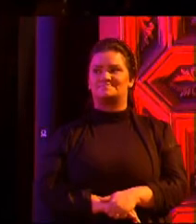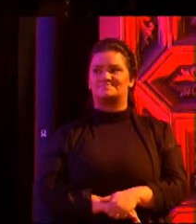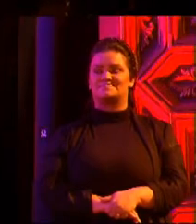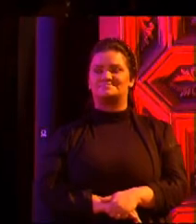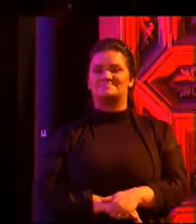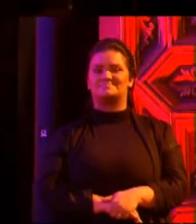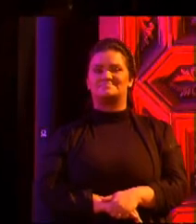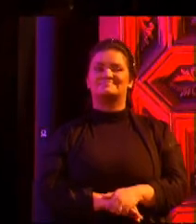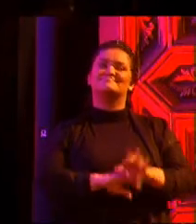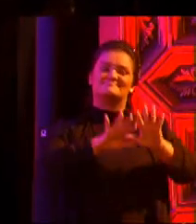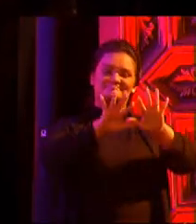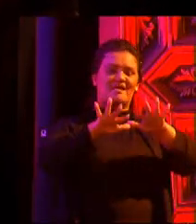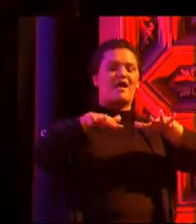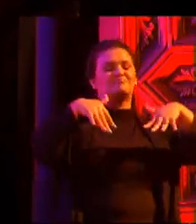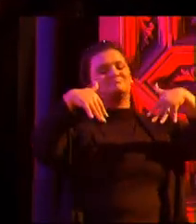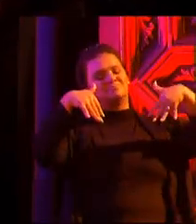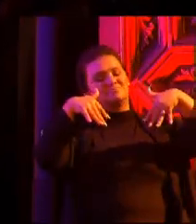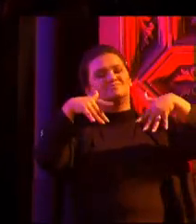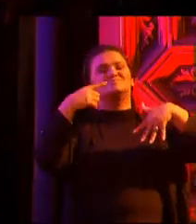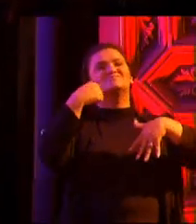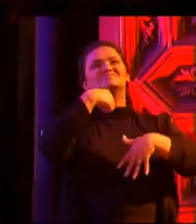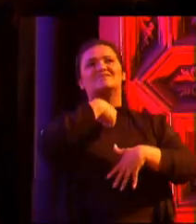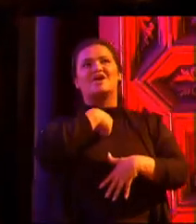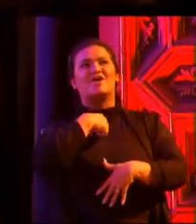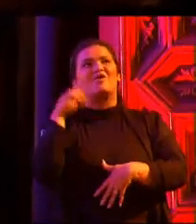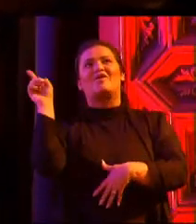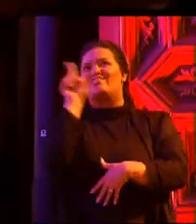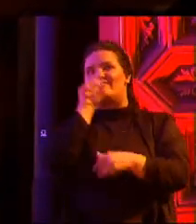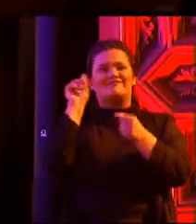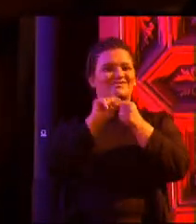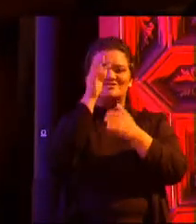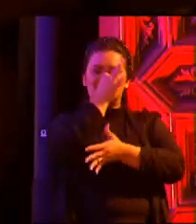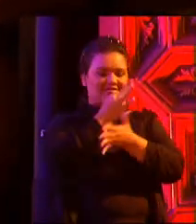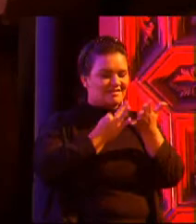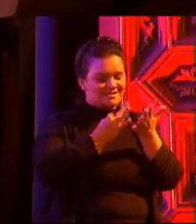Querido público, eu não preparei texto.